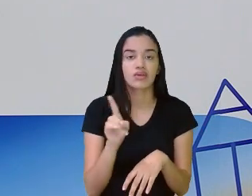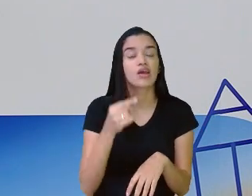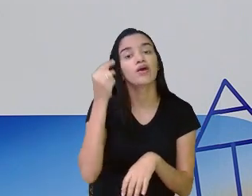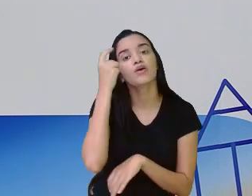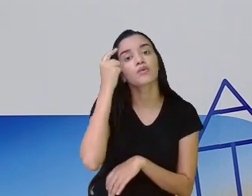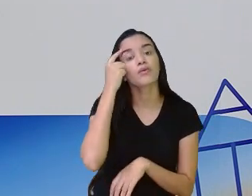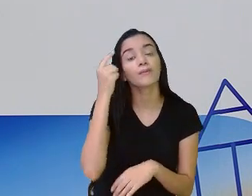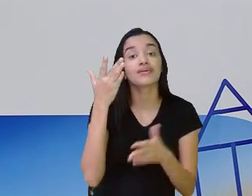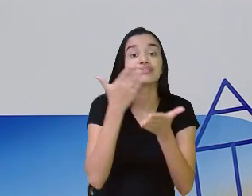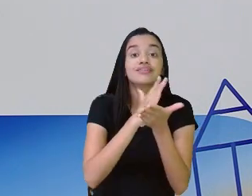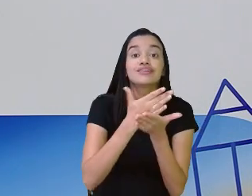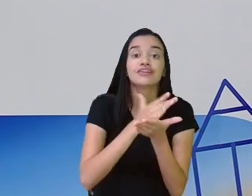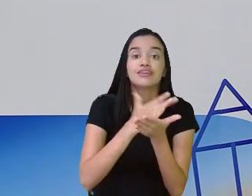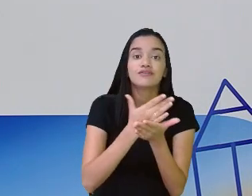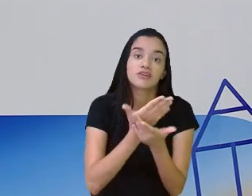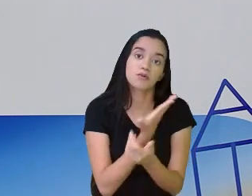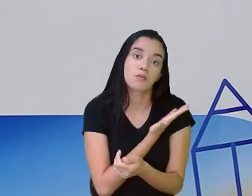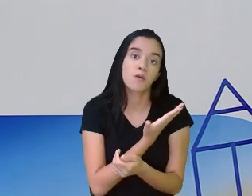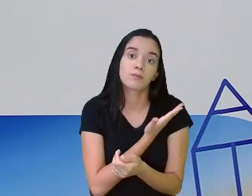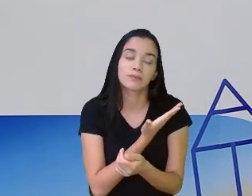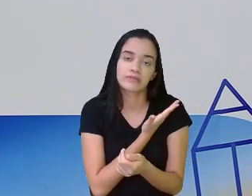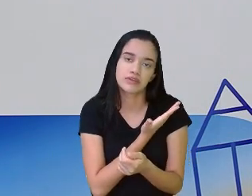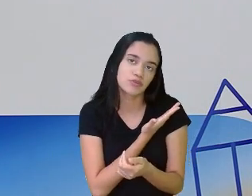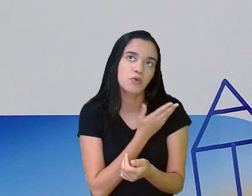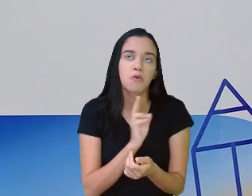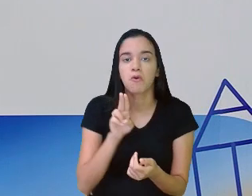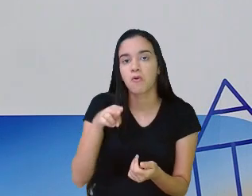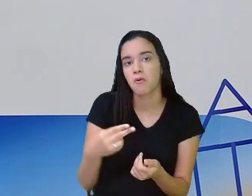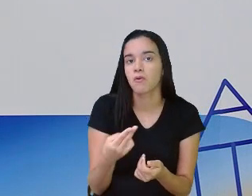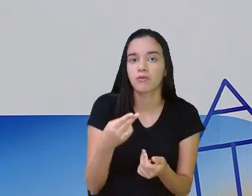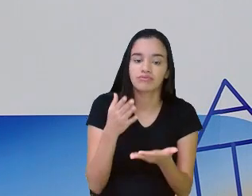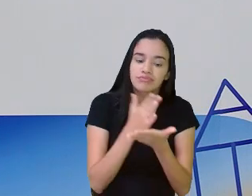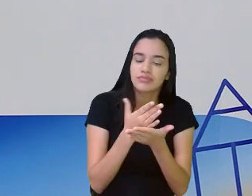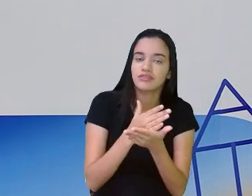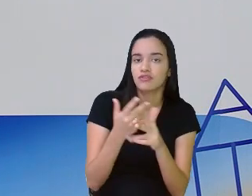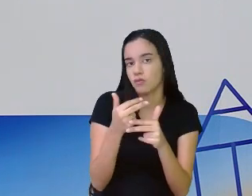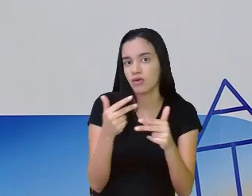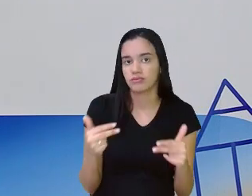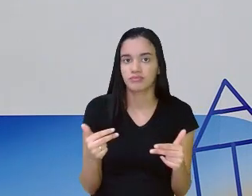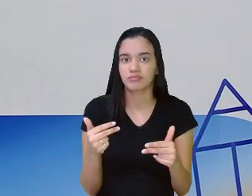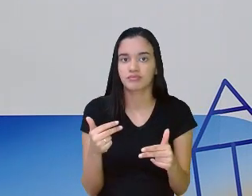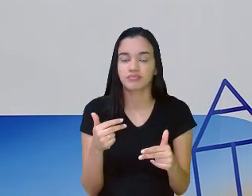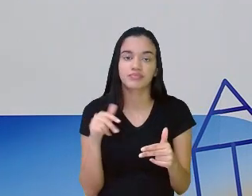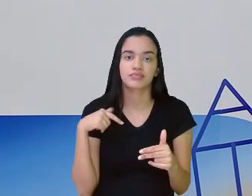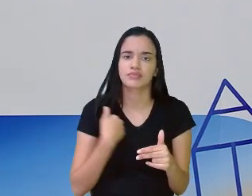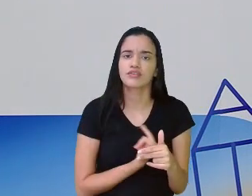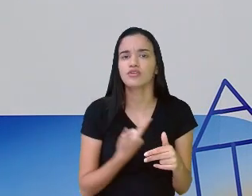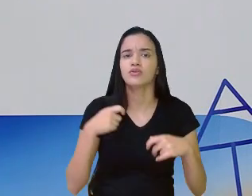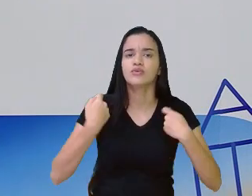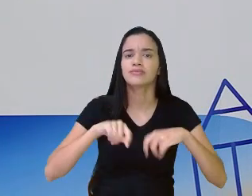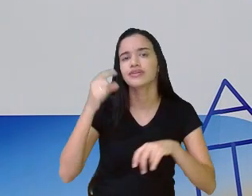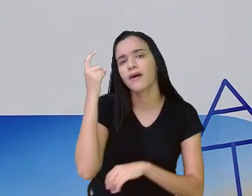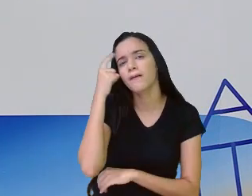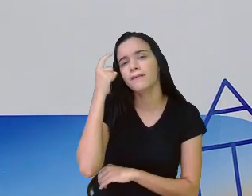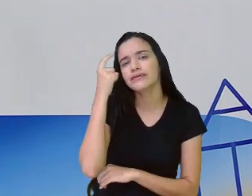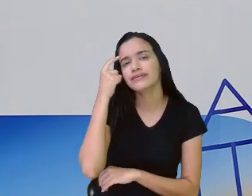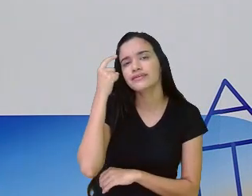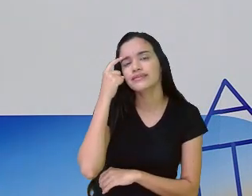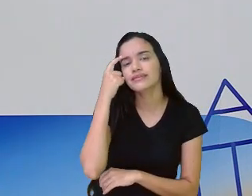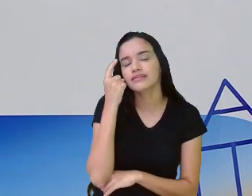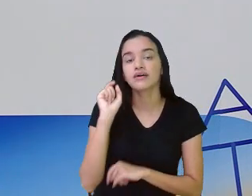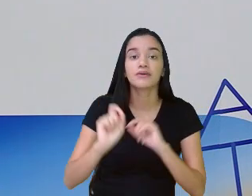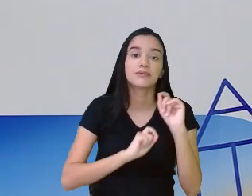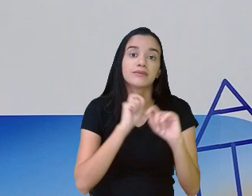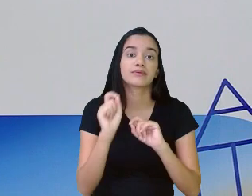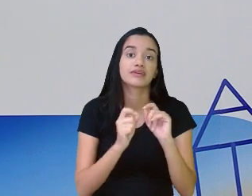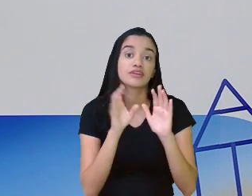pensa em dividir o lanche com o coleguinha, quando a gente pensa em dividir algo, a gente precisa pensar